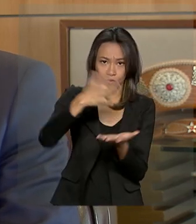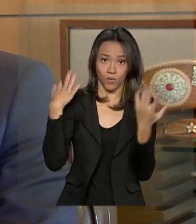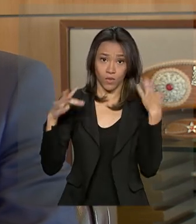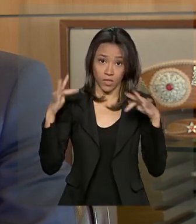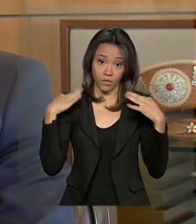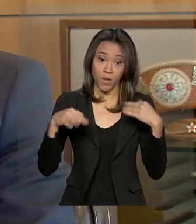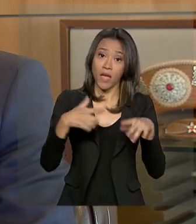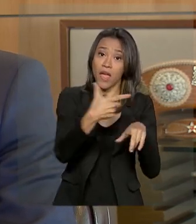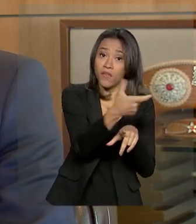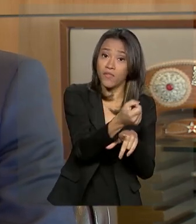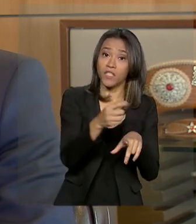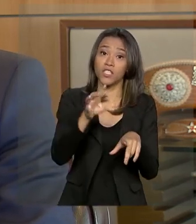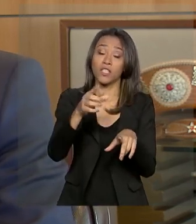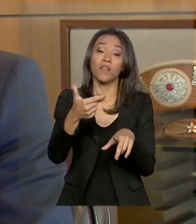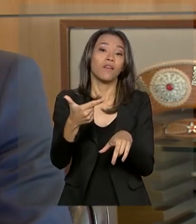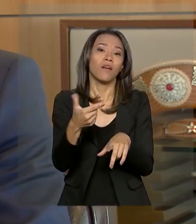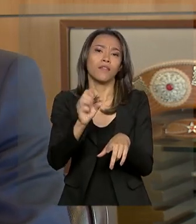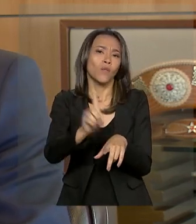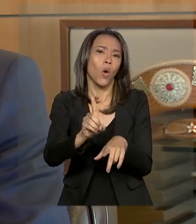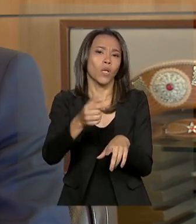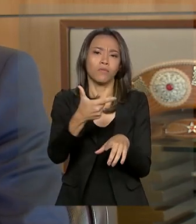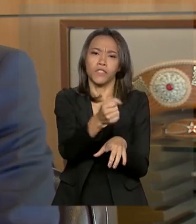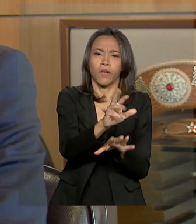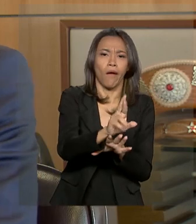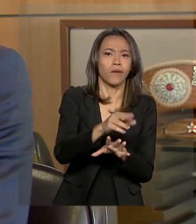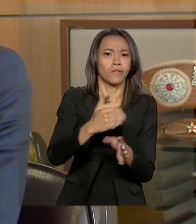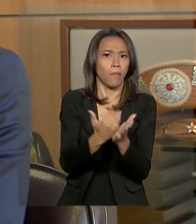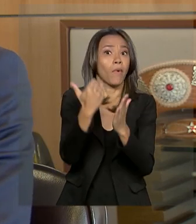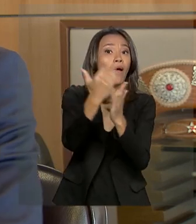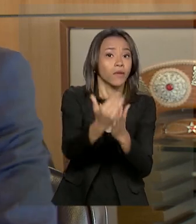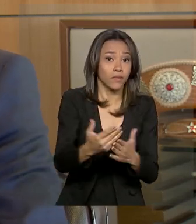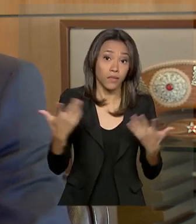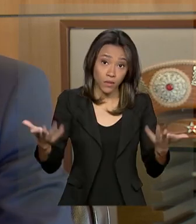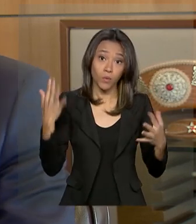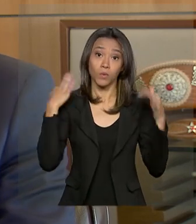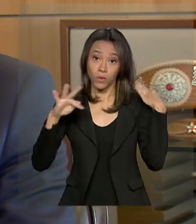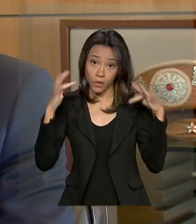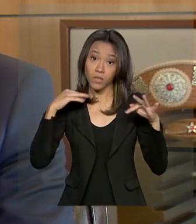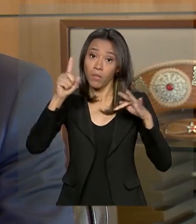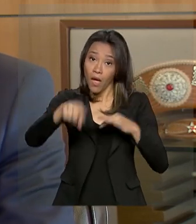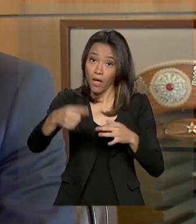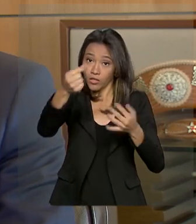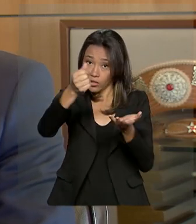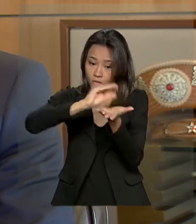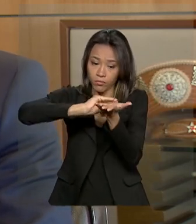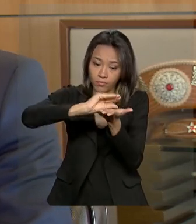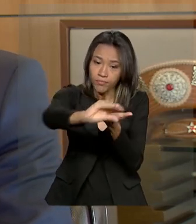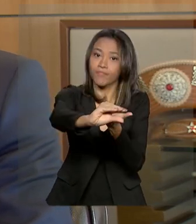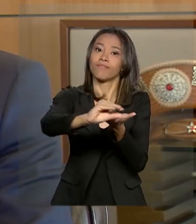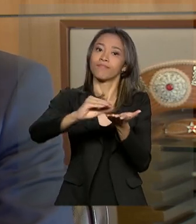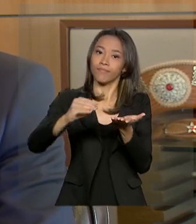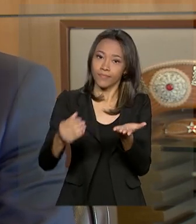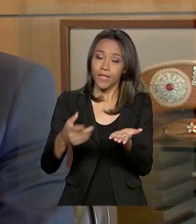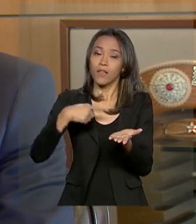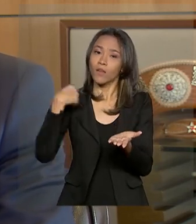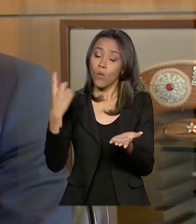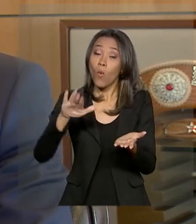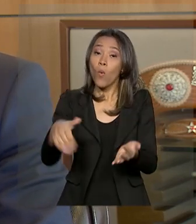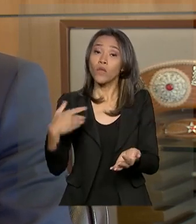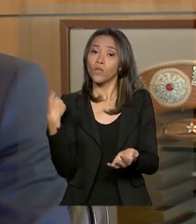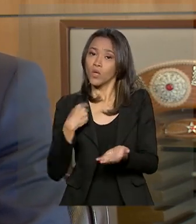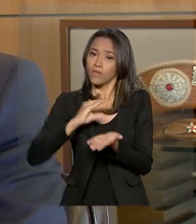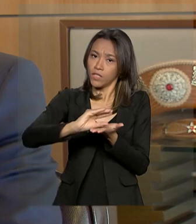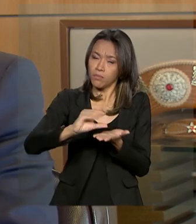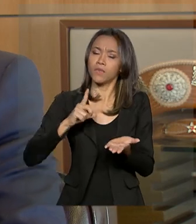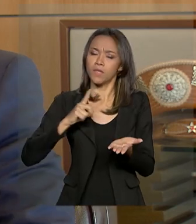reais de retorno para a nossa economia. Então, o turismo é investimento. Quando nós investimos, acreditamos, o retorno,